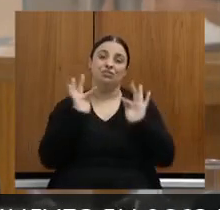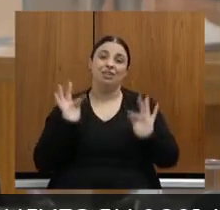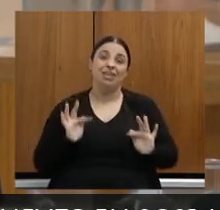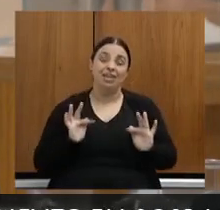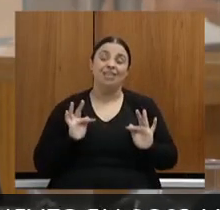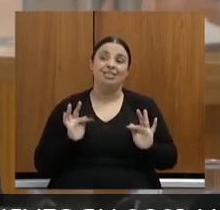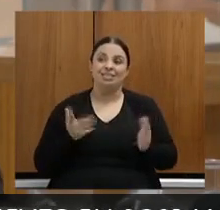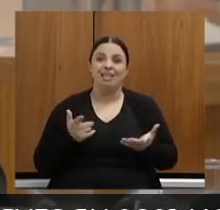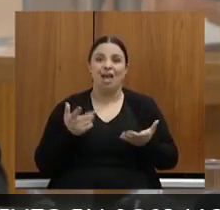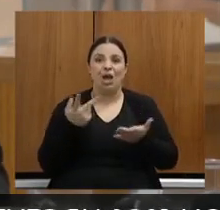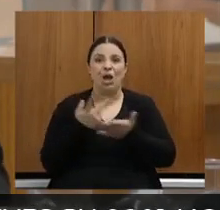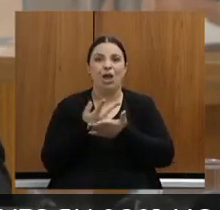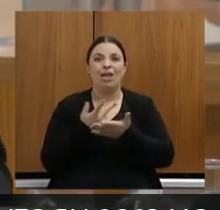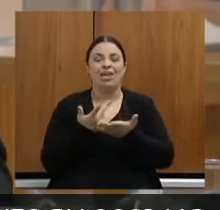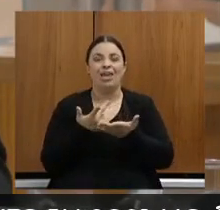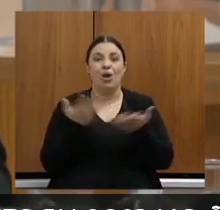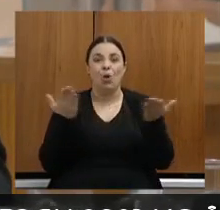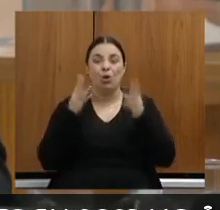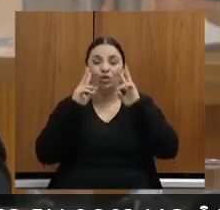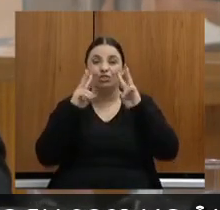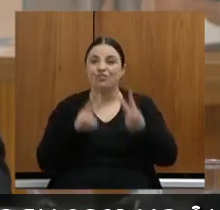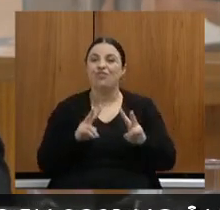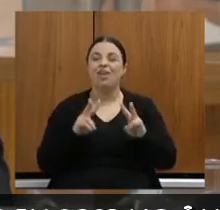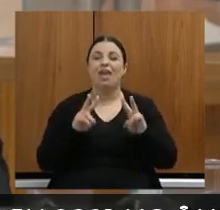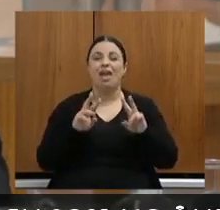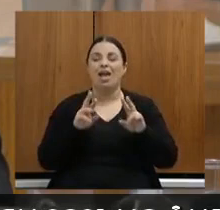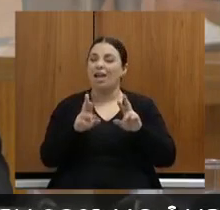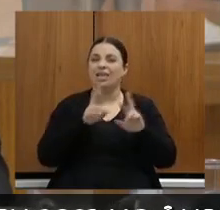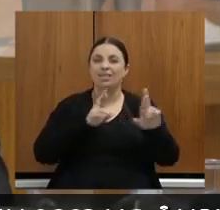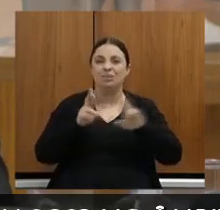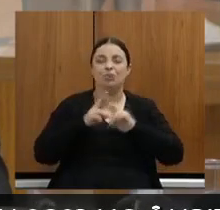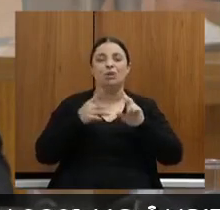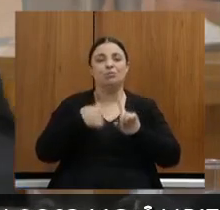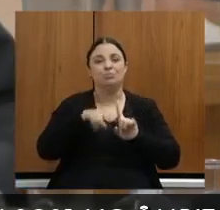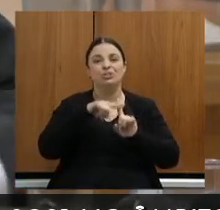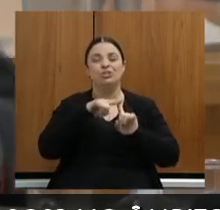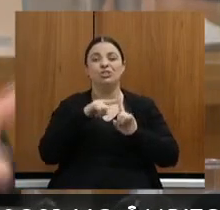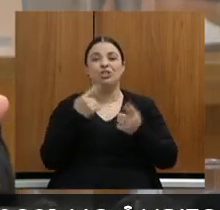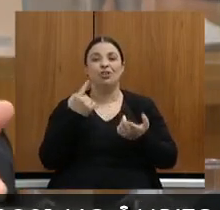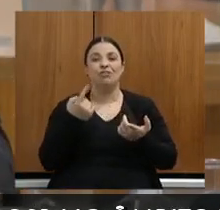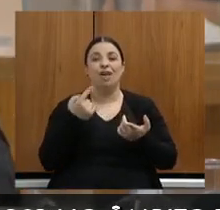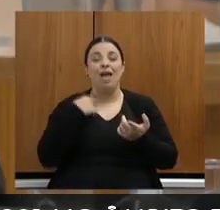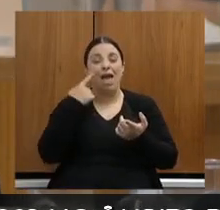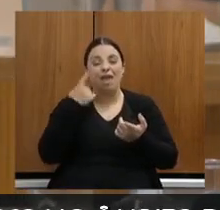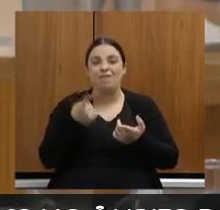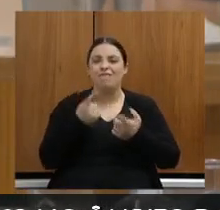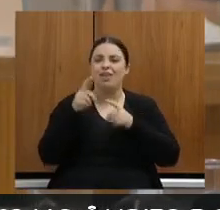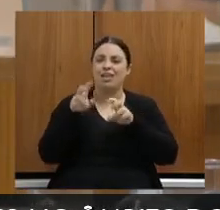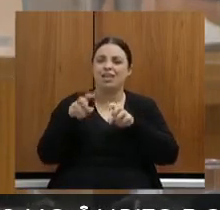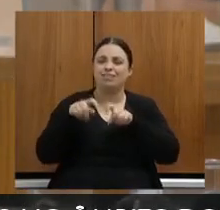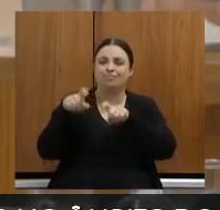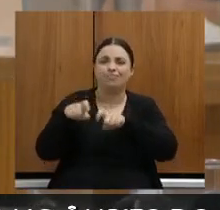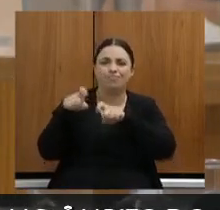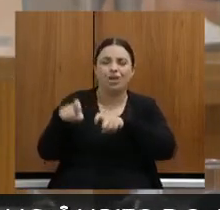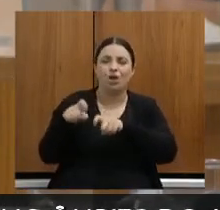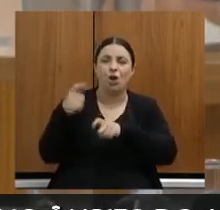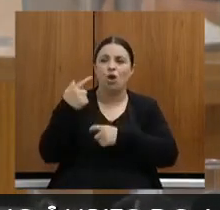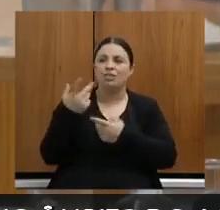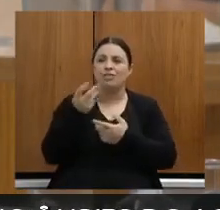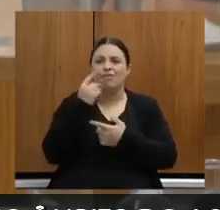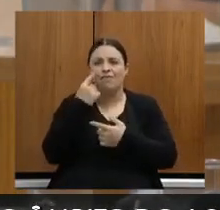a gente que vem da roça ver a preocupação dos insumos dos fertilizantes diga-se de passagem na sua grande maioria